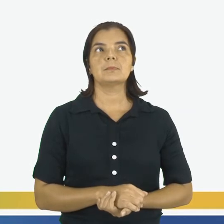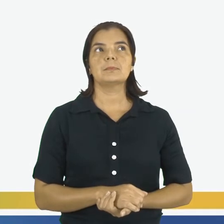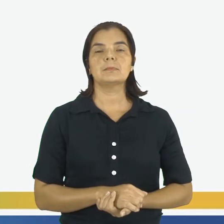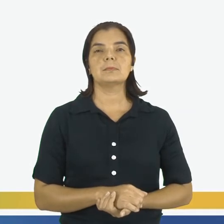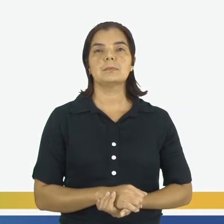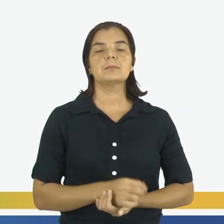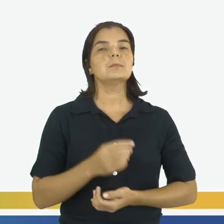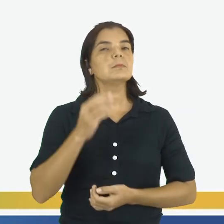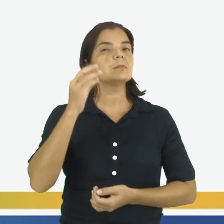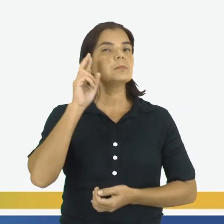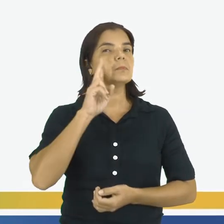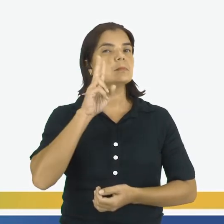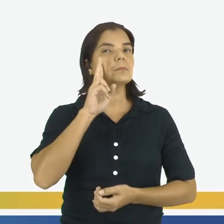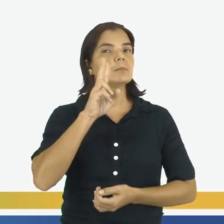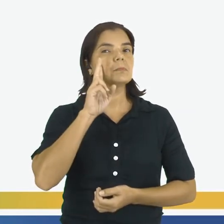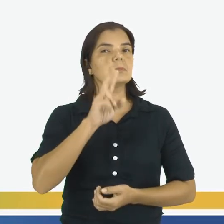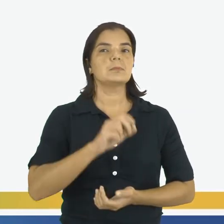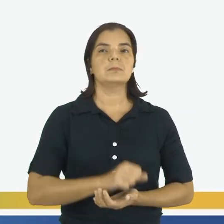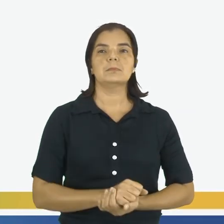Tentem lembrar.